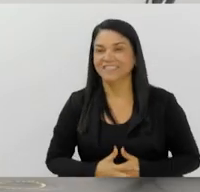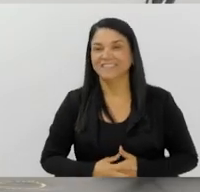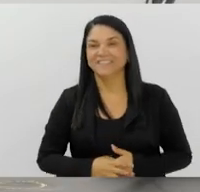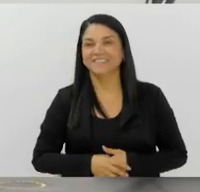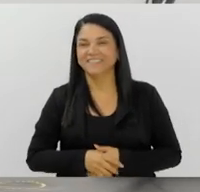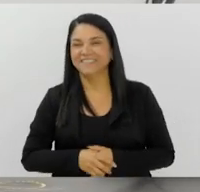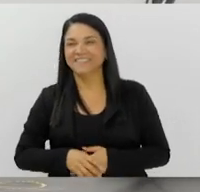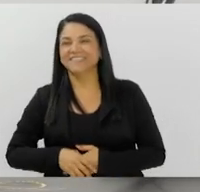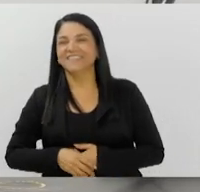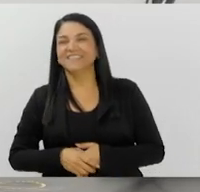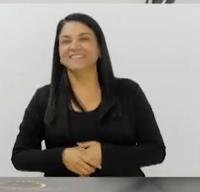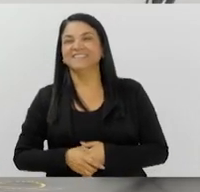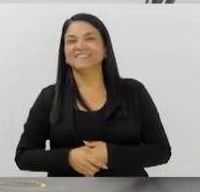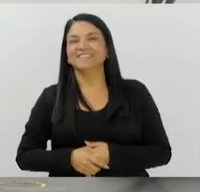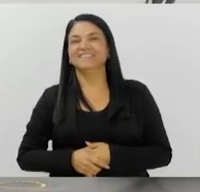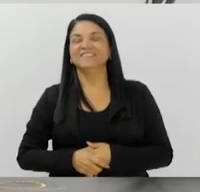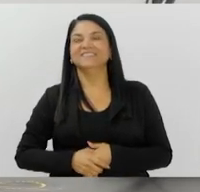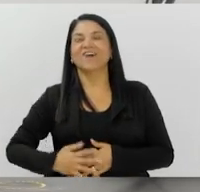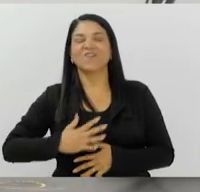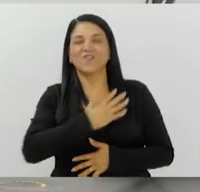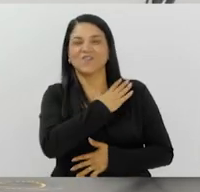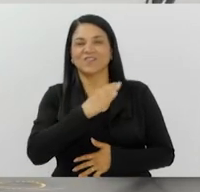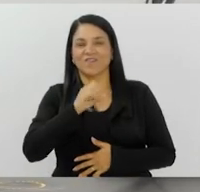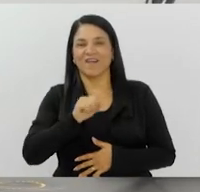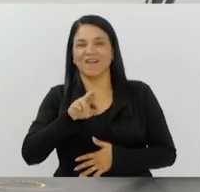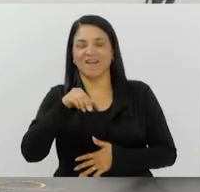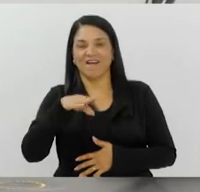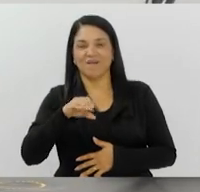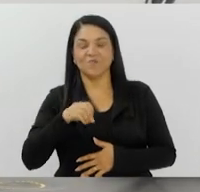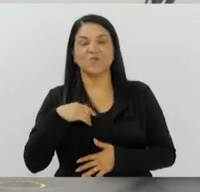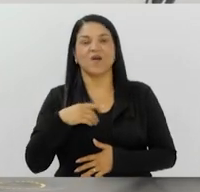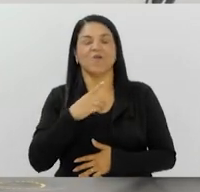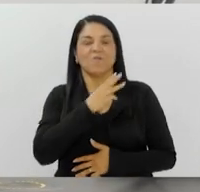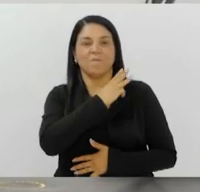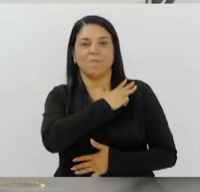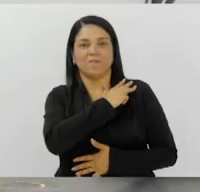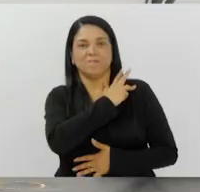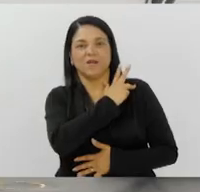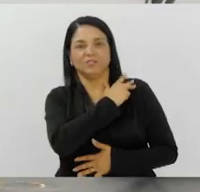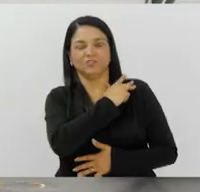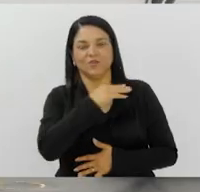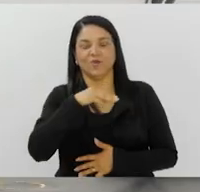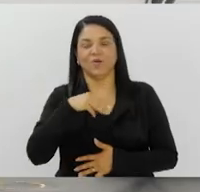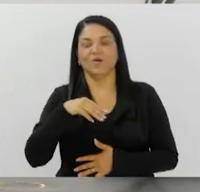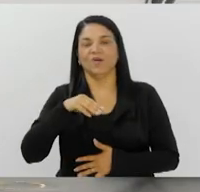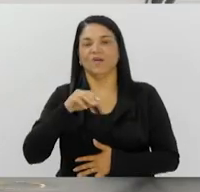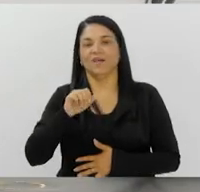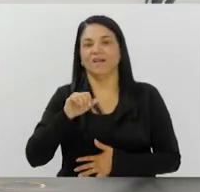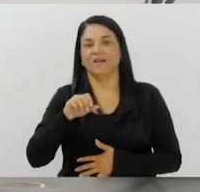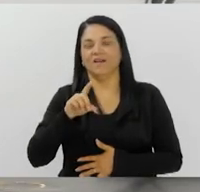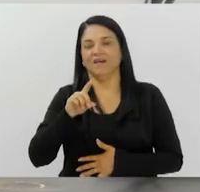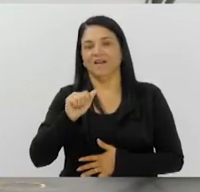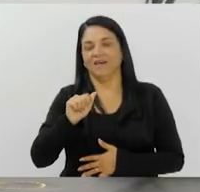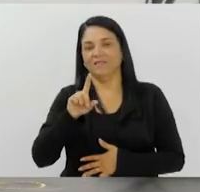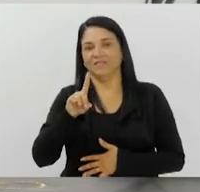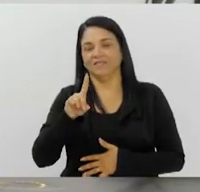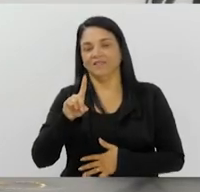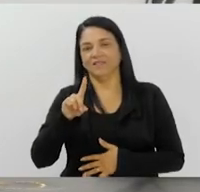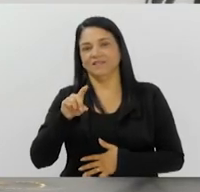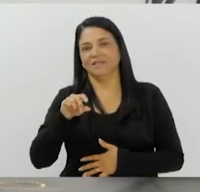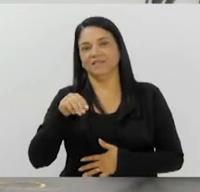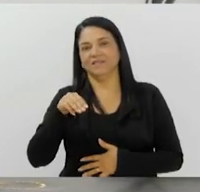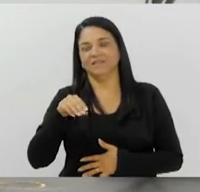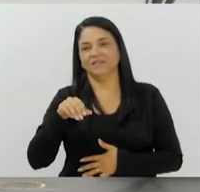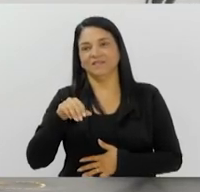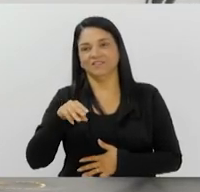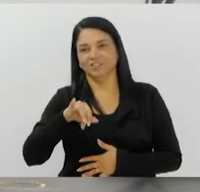é ao coronel Carmo ao Major agdan a ao deputado Carlos min deputada Dani